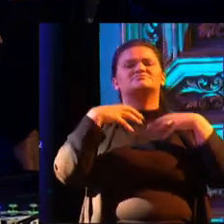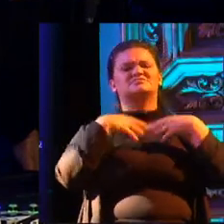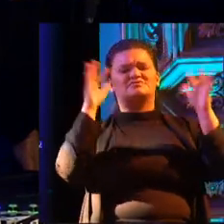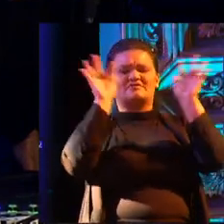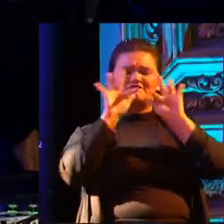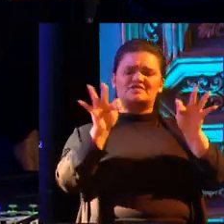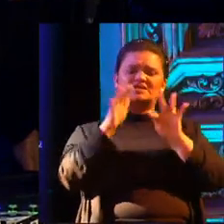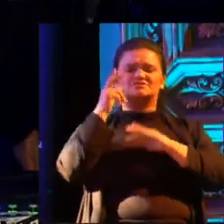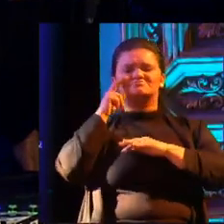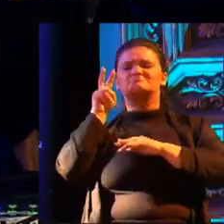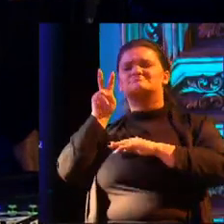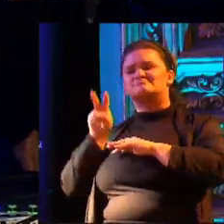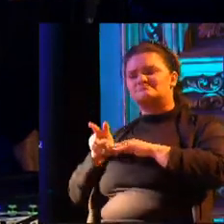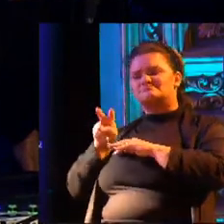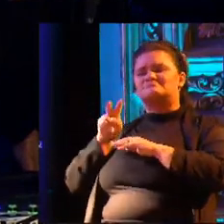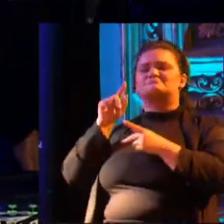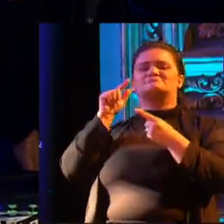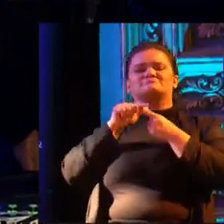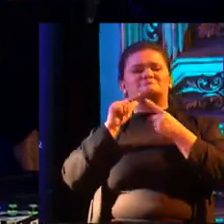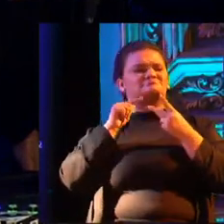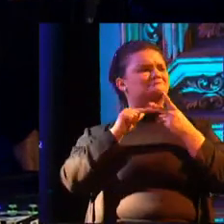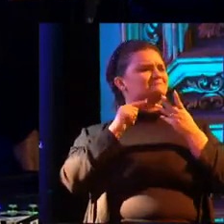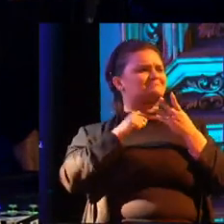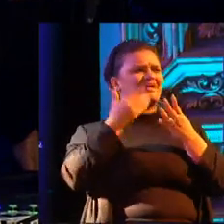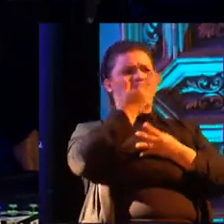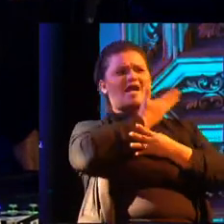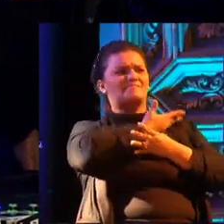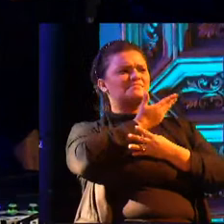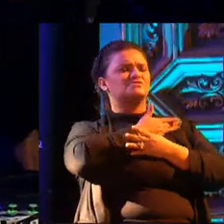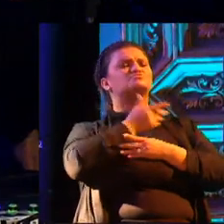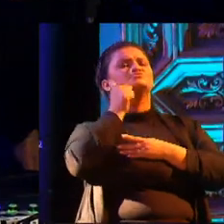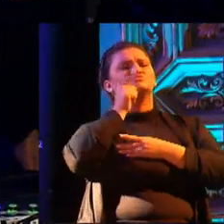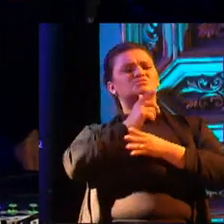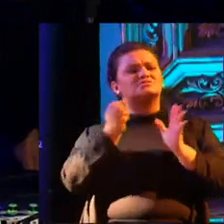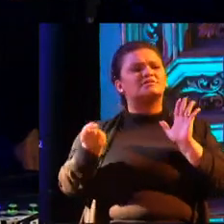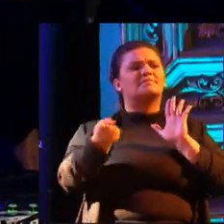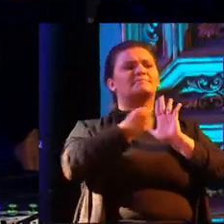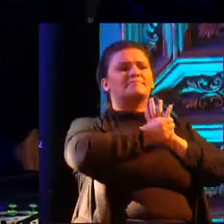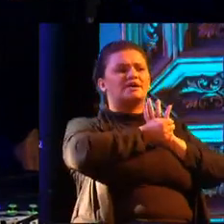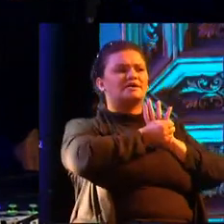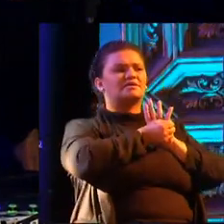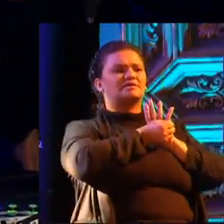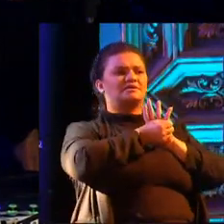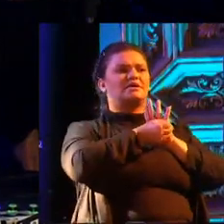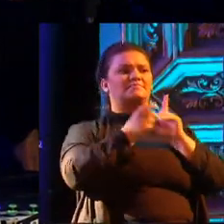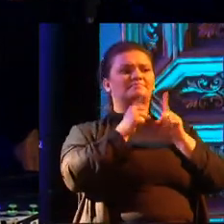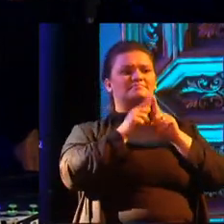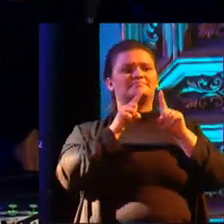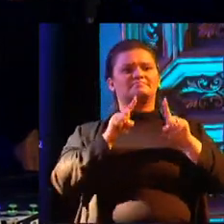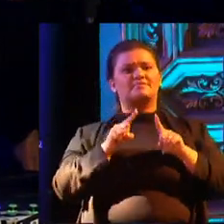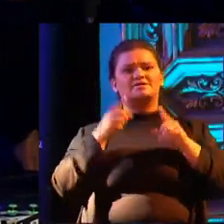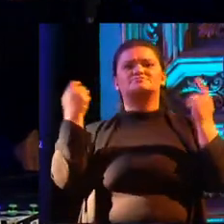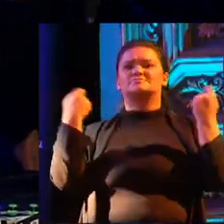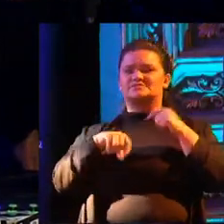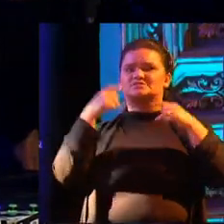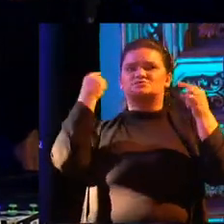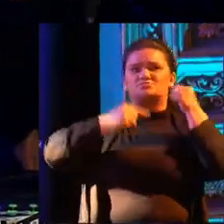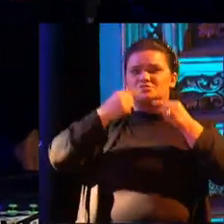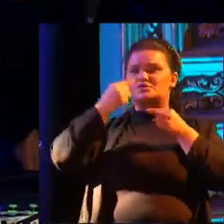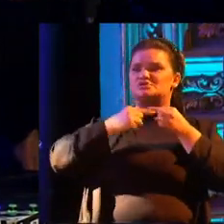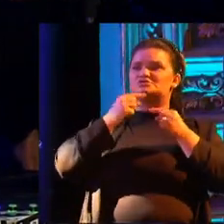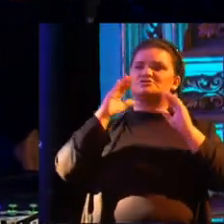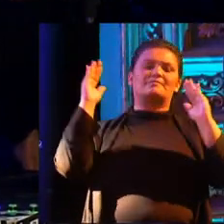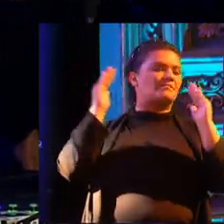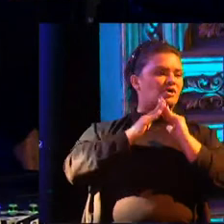Dona Mete, ver o Mestre Vieira conseguir deixar uma marca, mas precisa de política pública para